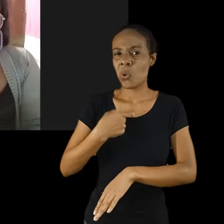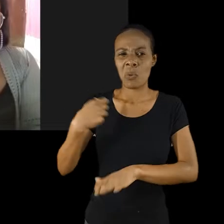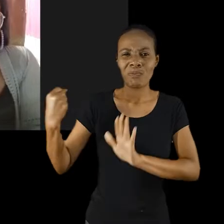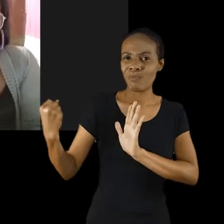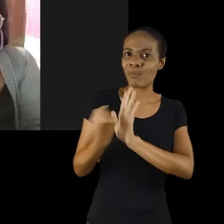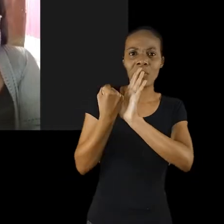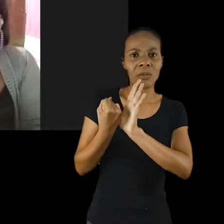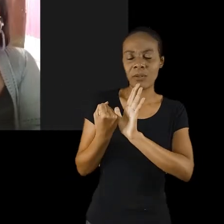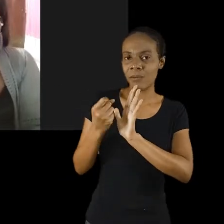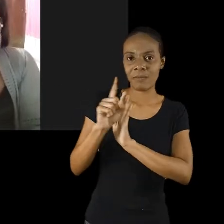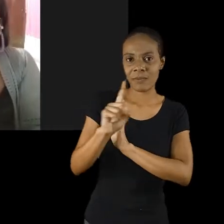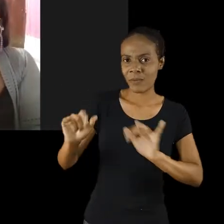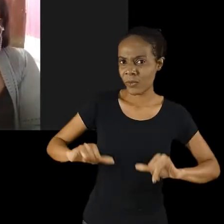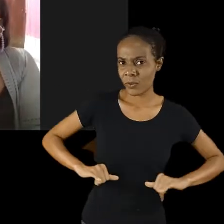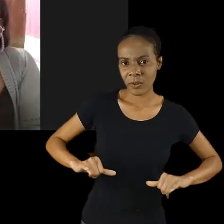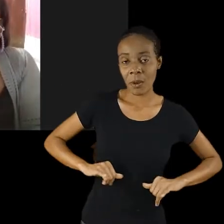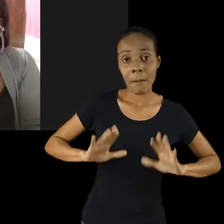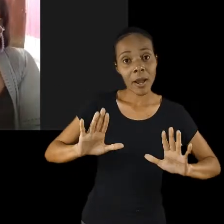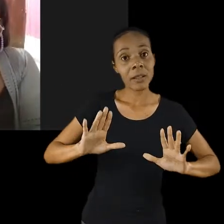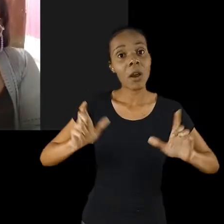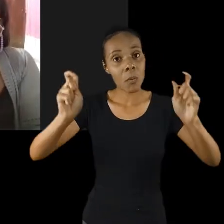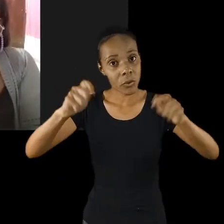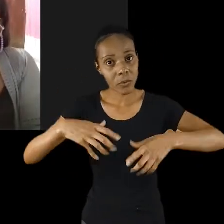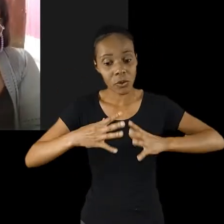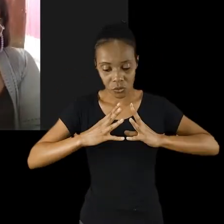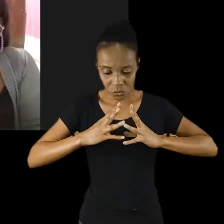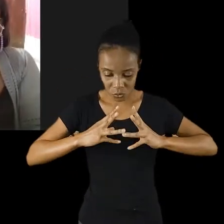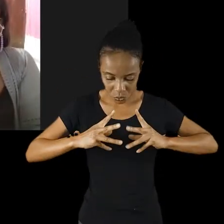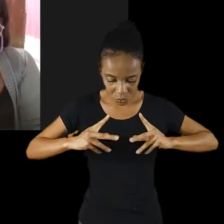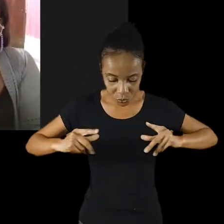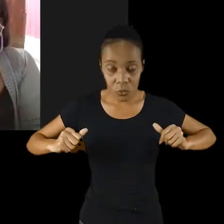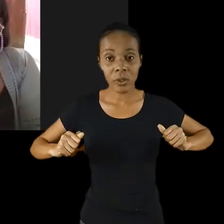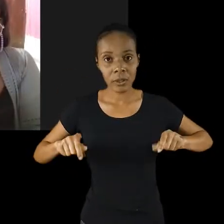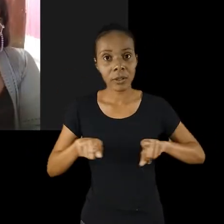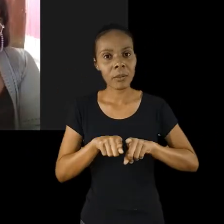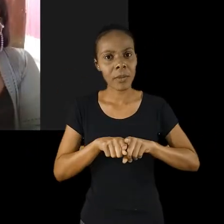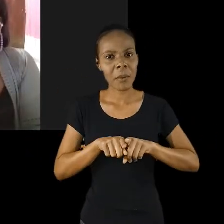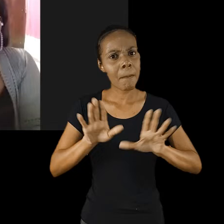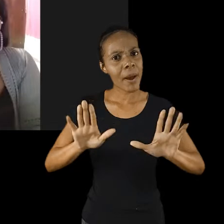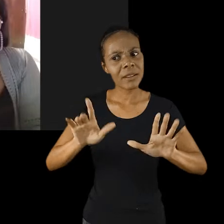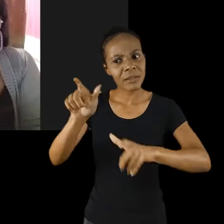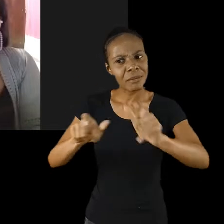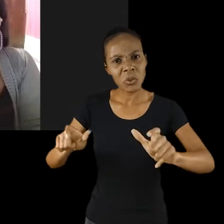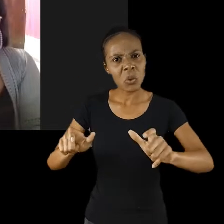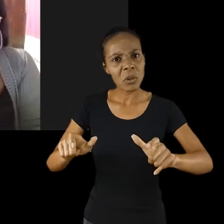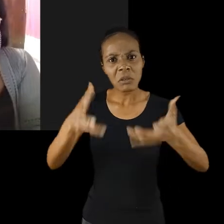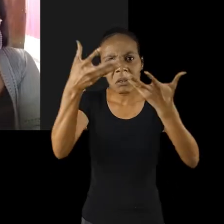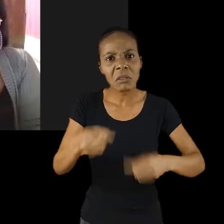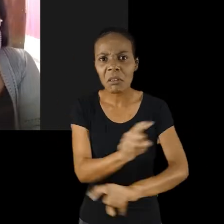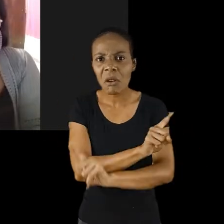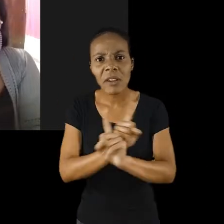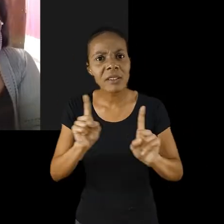uma possibilidade de nos curar também, sabe? A galera se ofende, porque não